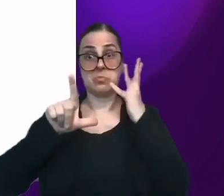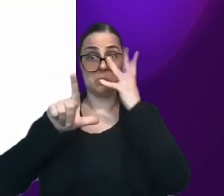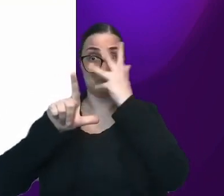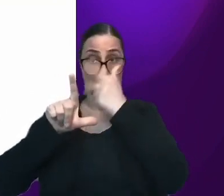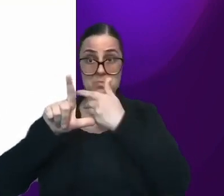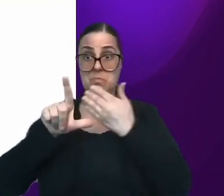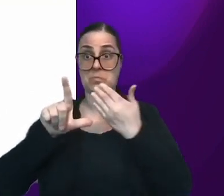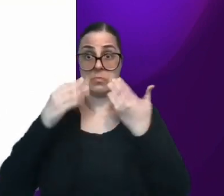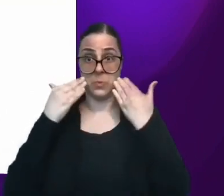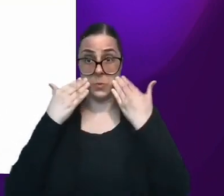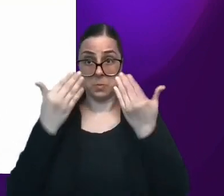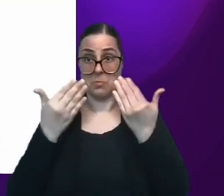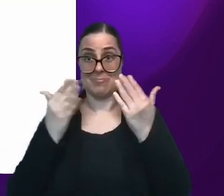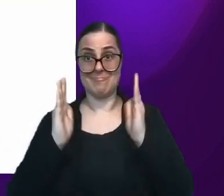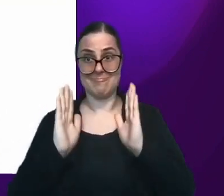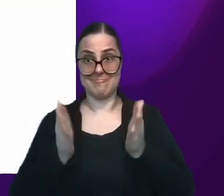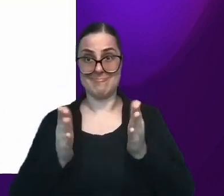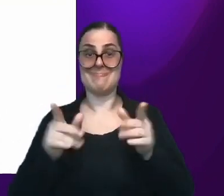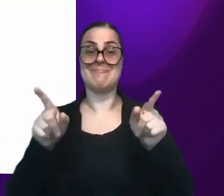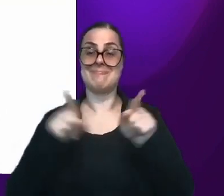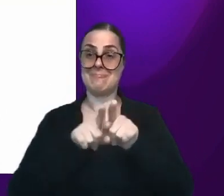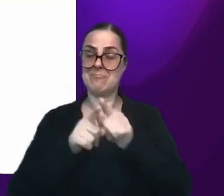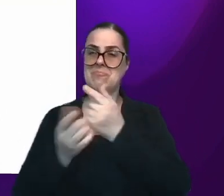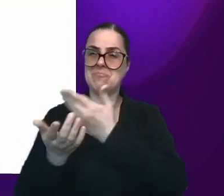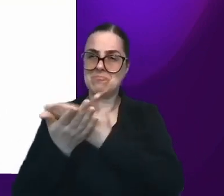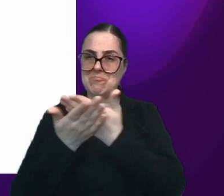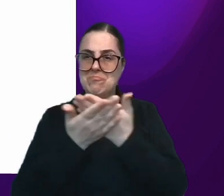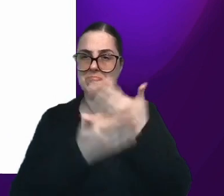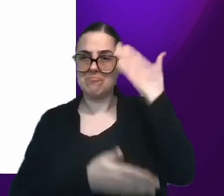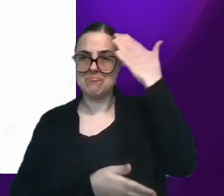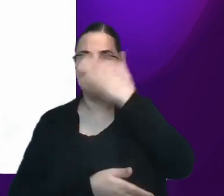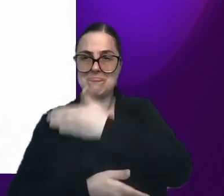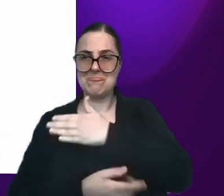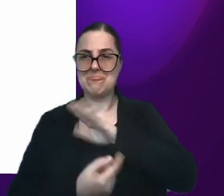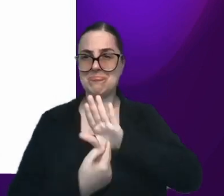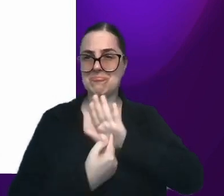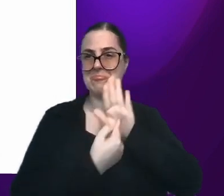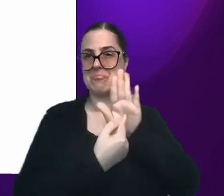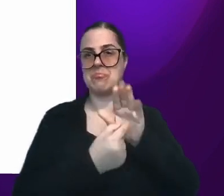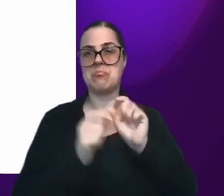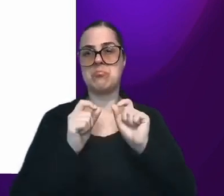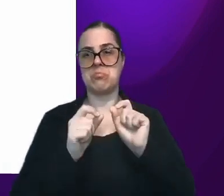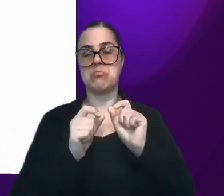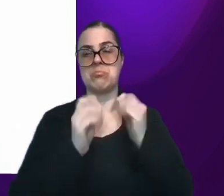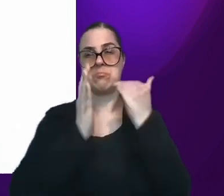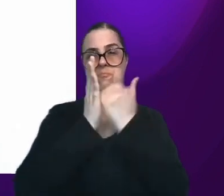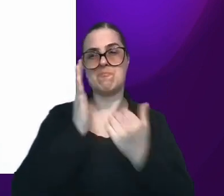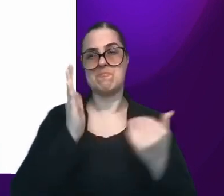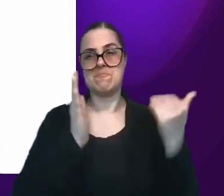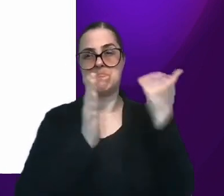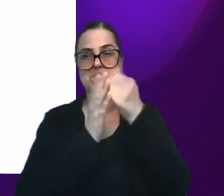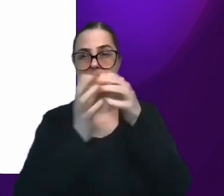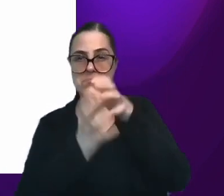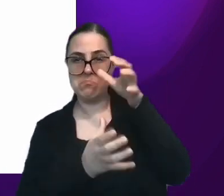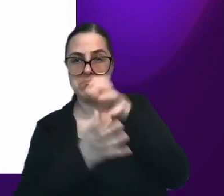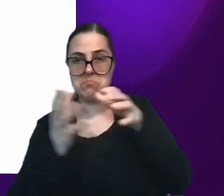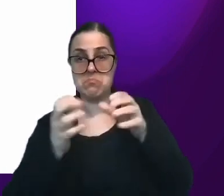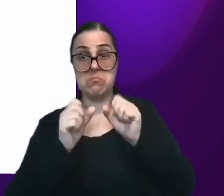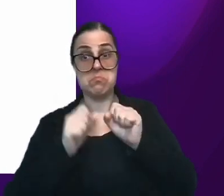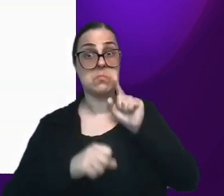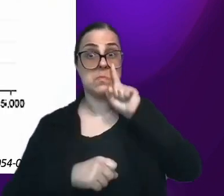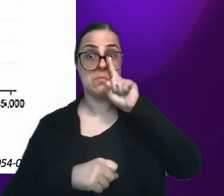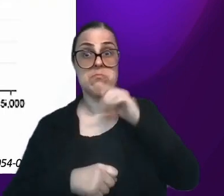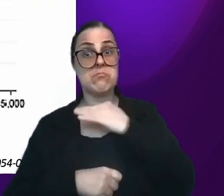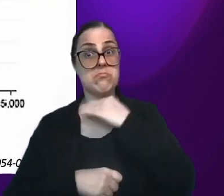Existem estudos também mostrando, ao mesmo tempo que a associação de sobrecarga volêmica com mortalidade, a redução da